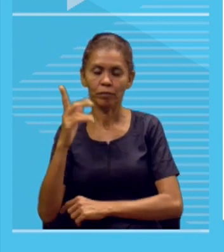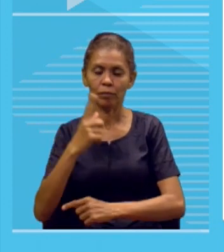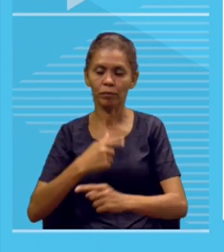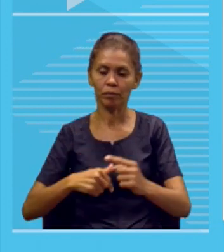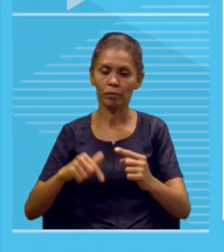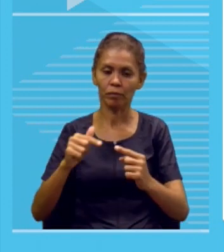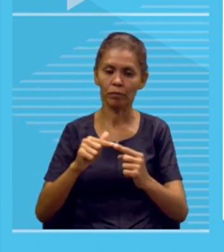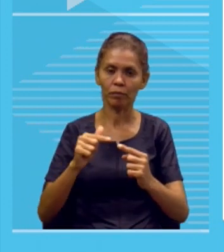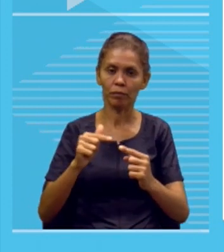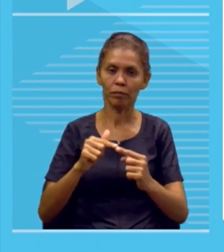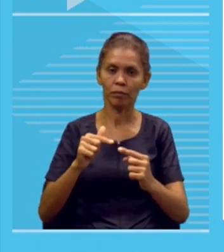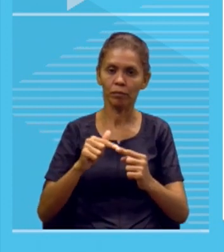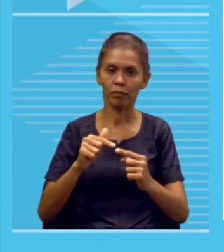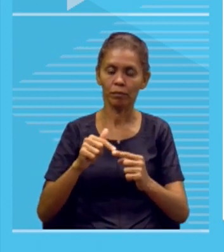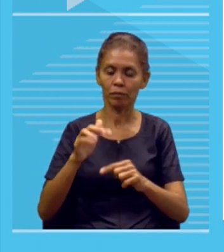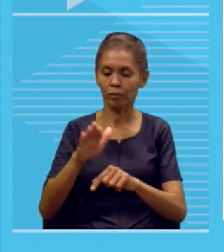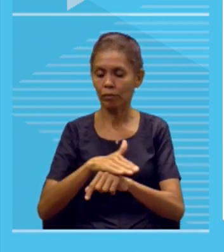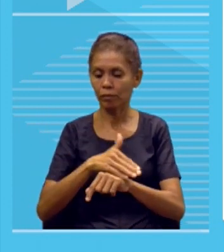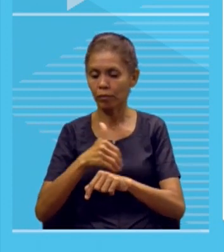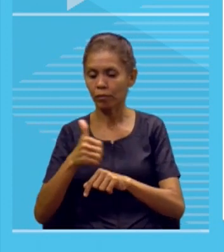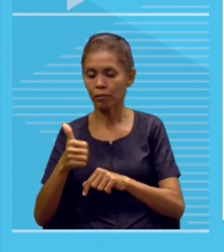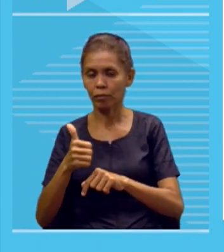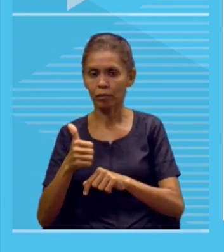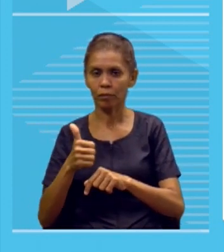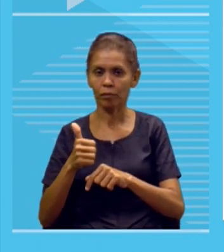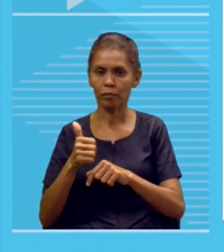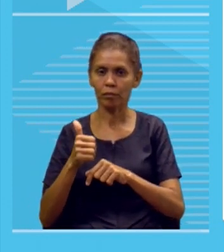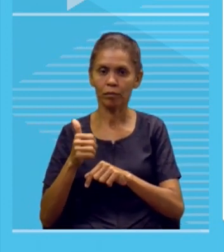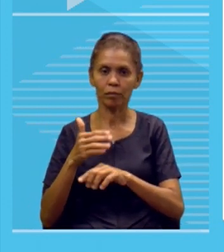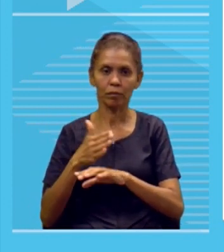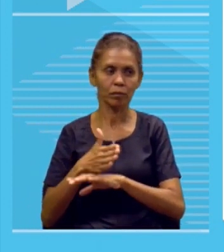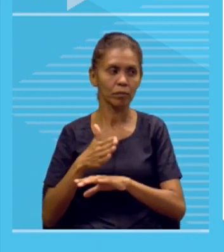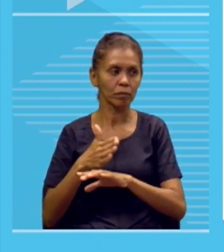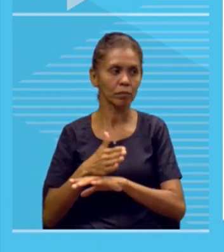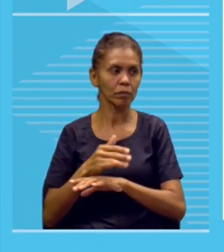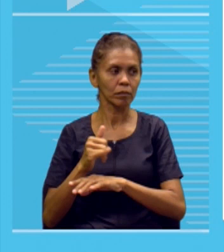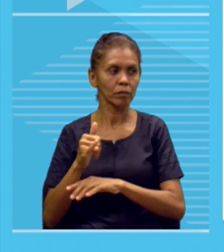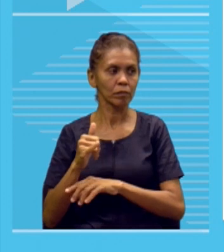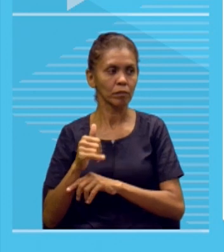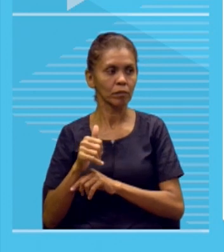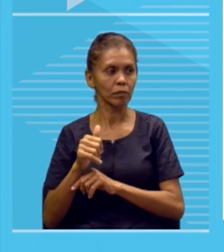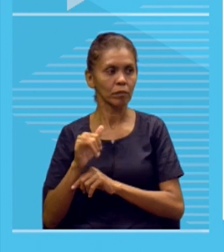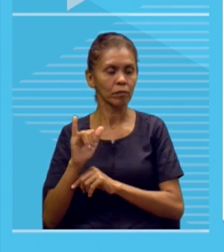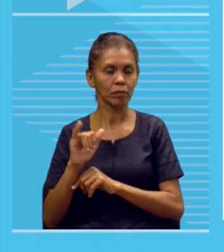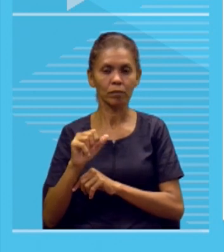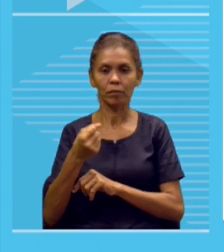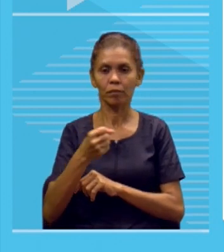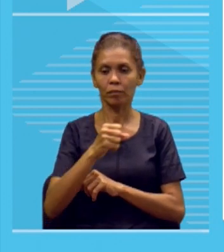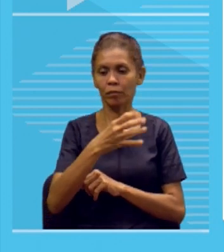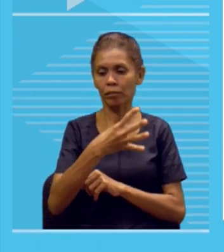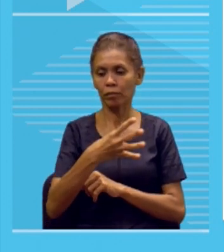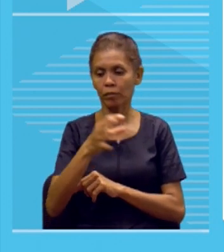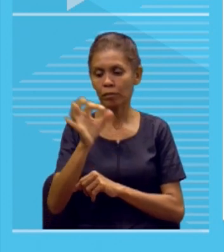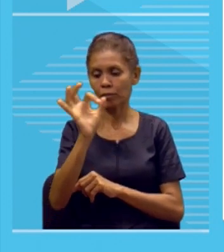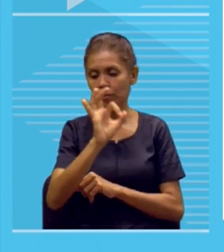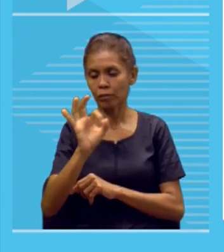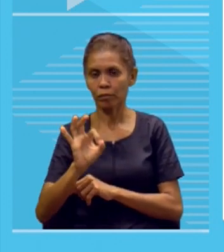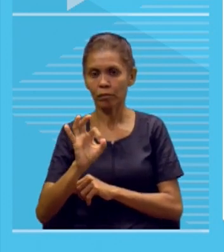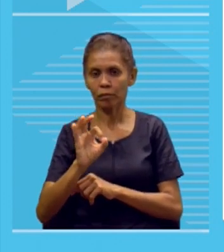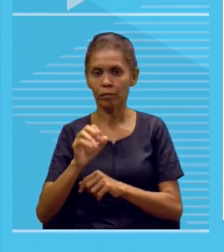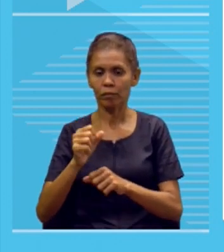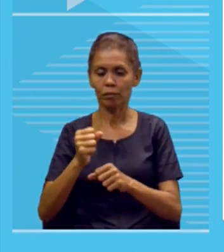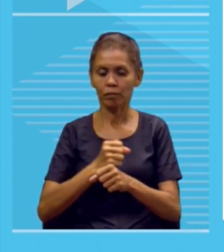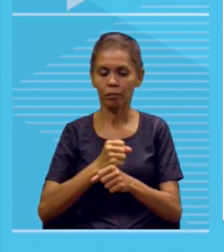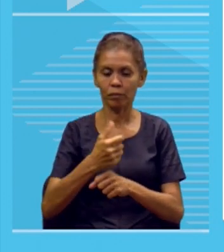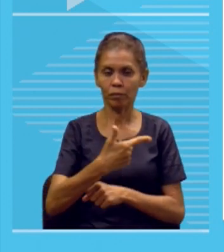mais urbano. Se no ano de 2010, de acordo com o IBGE, 84% do Brasil já estava, a